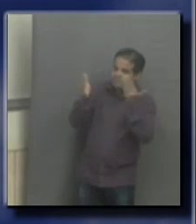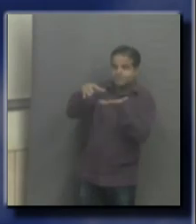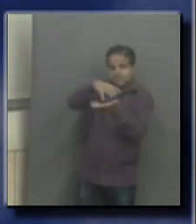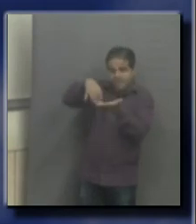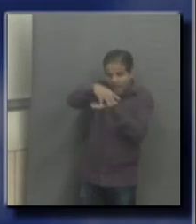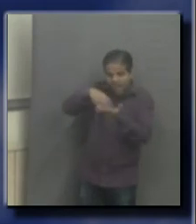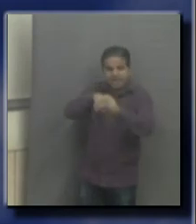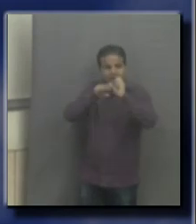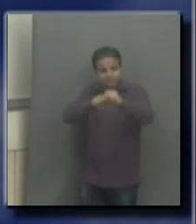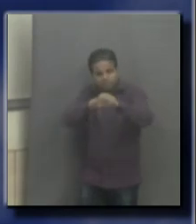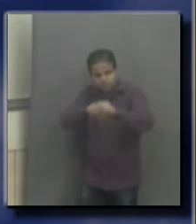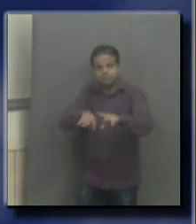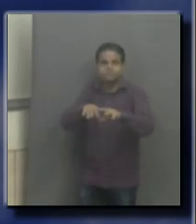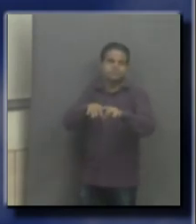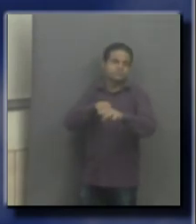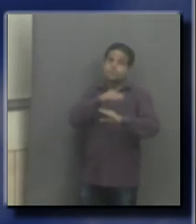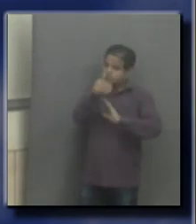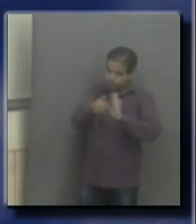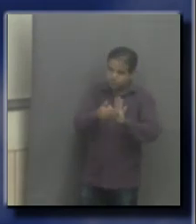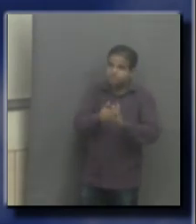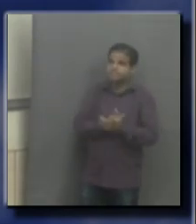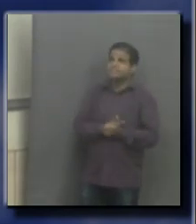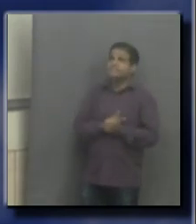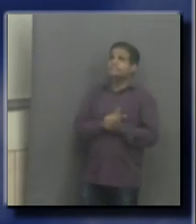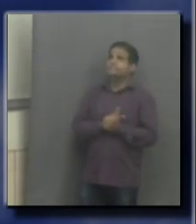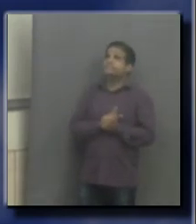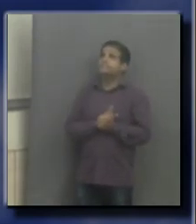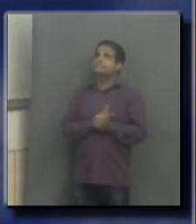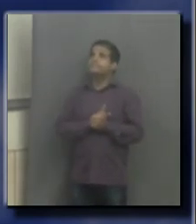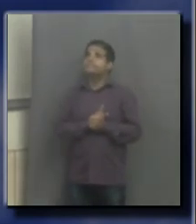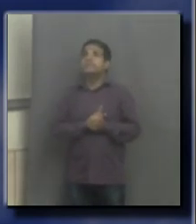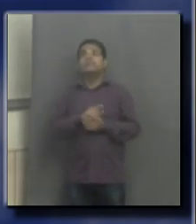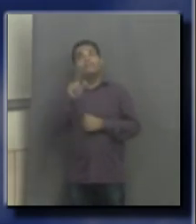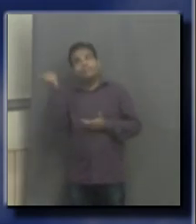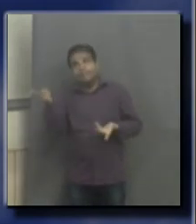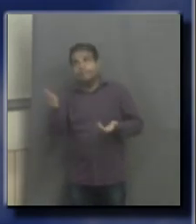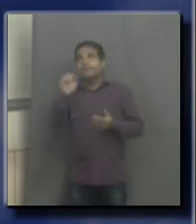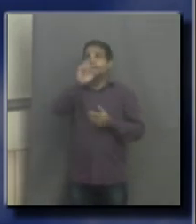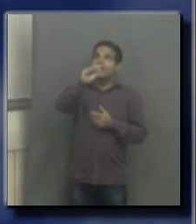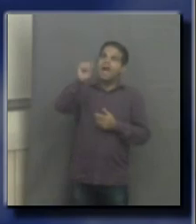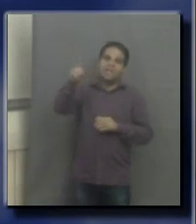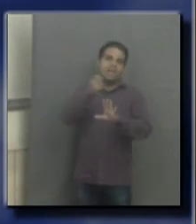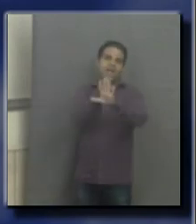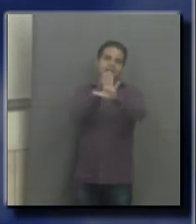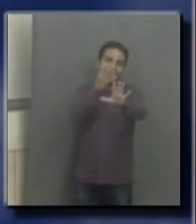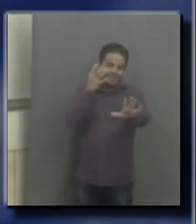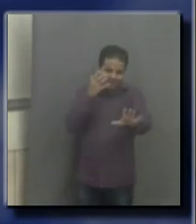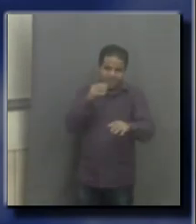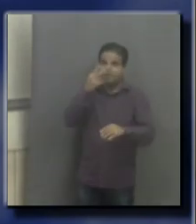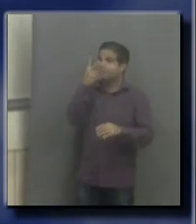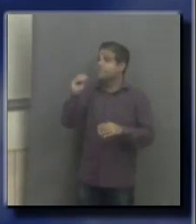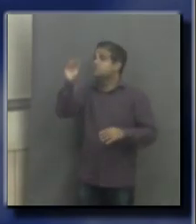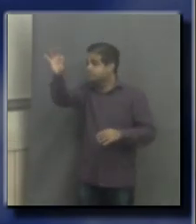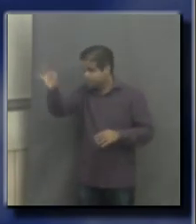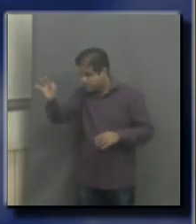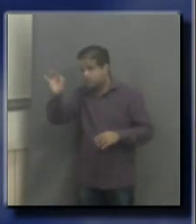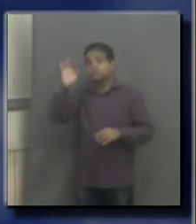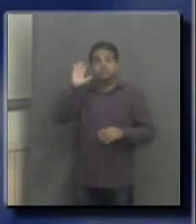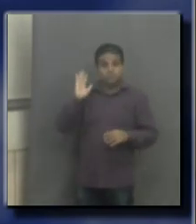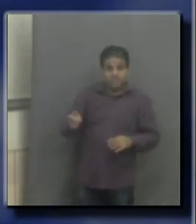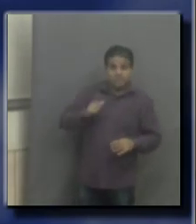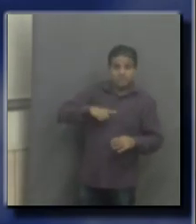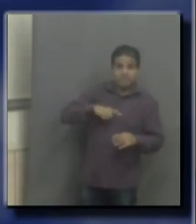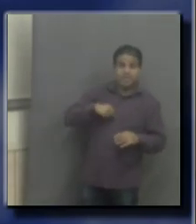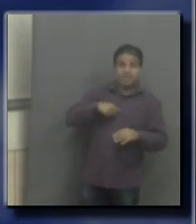da educação e do ensino. E a questão da EAD. Nós já temos 20% da